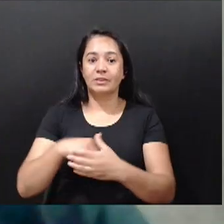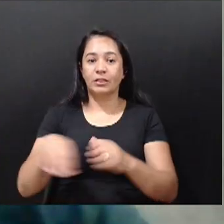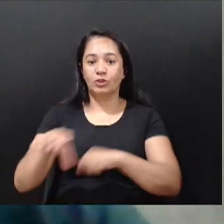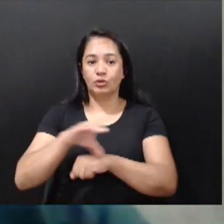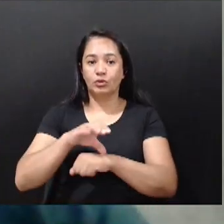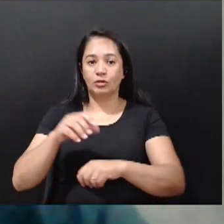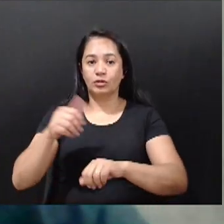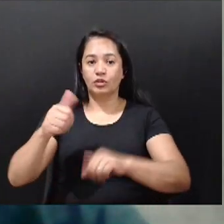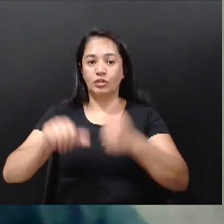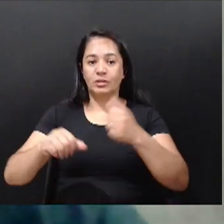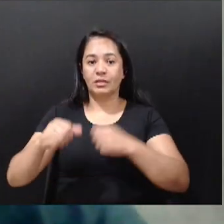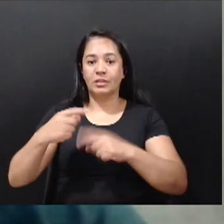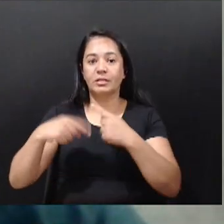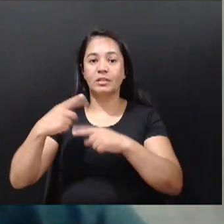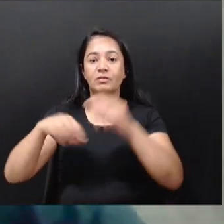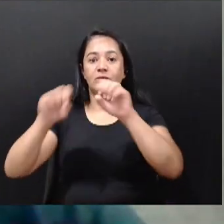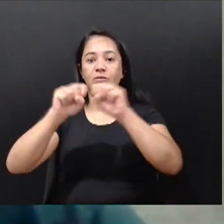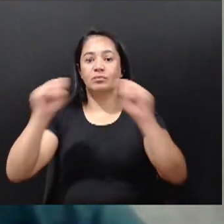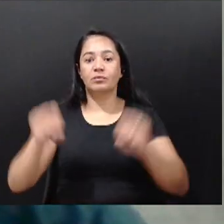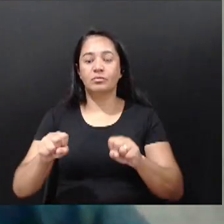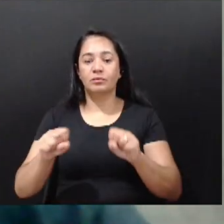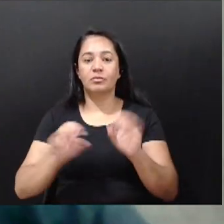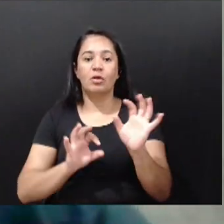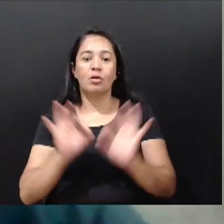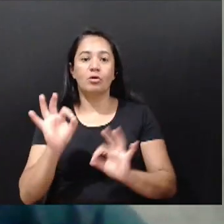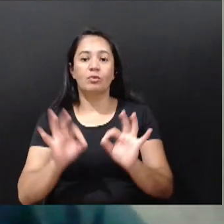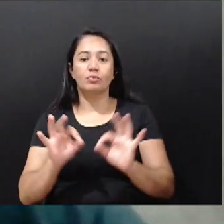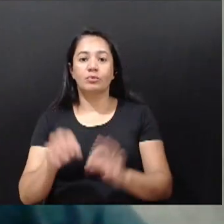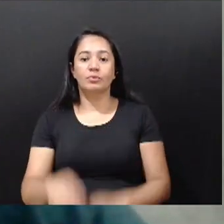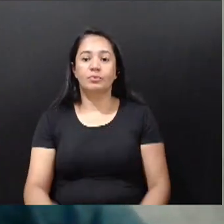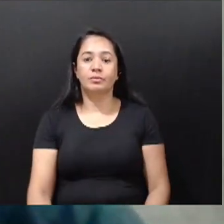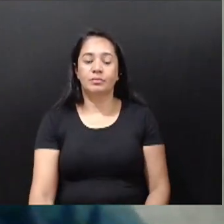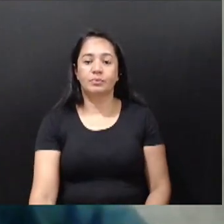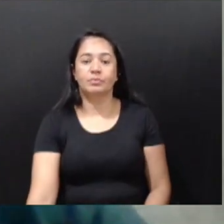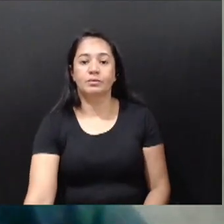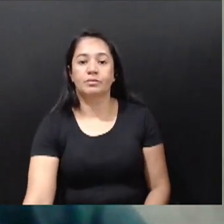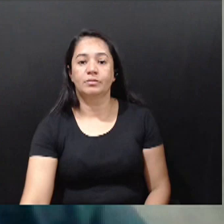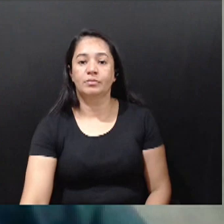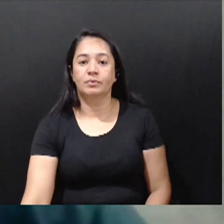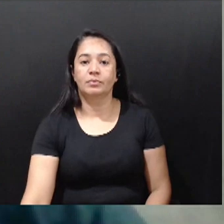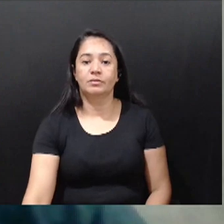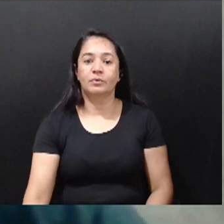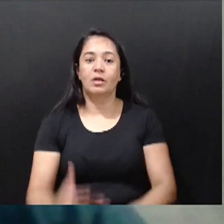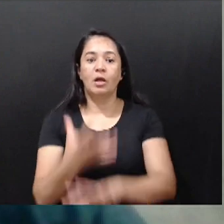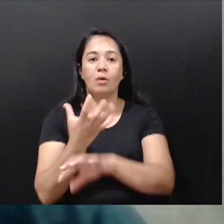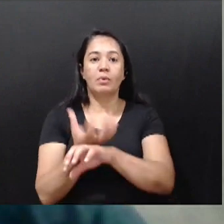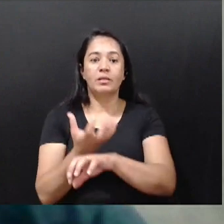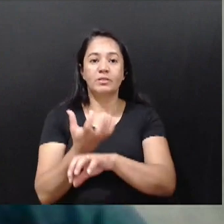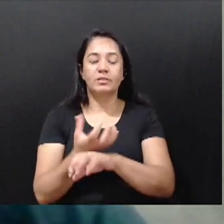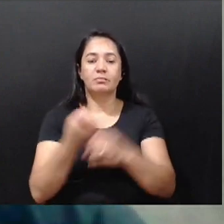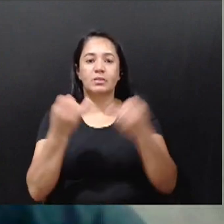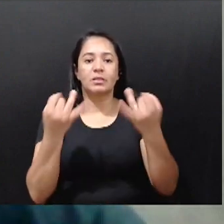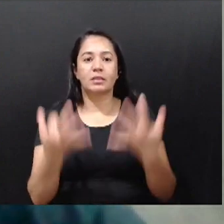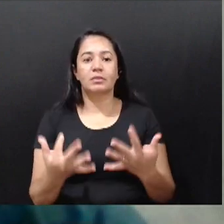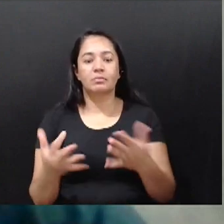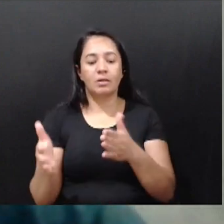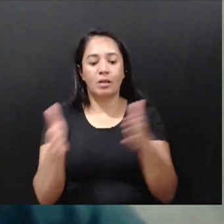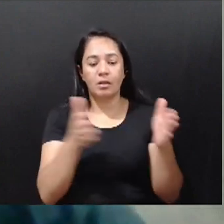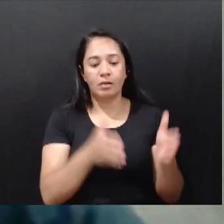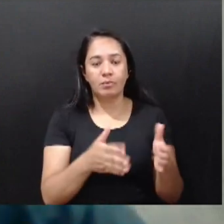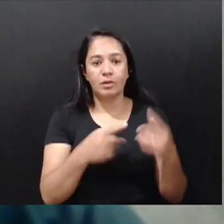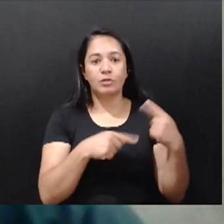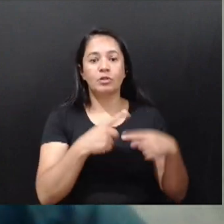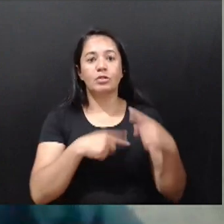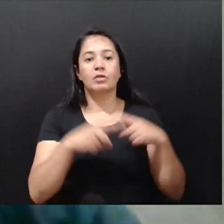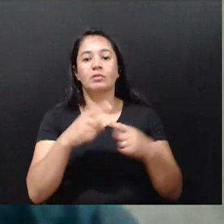sistemas chamada Programação de Dispositivos Móveis, que é uma disciplina que aborda justamente a parte de desenvolvimento de aplicativos